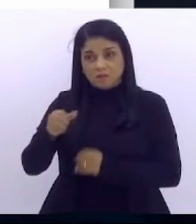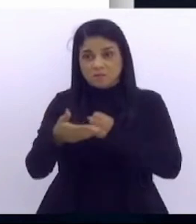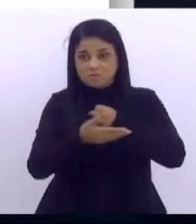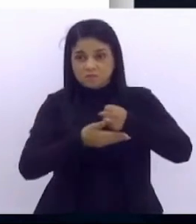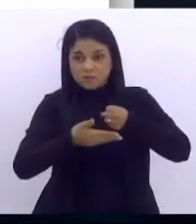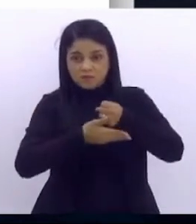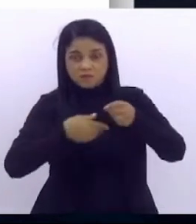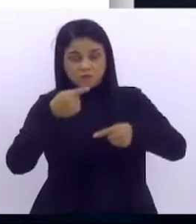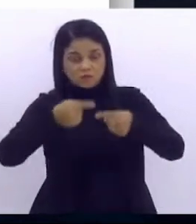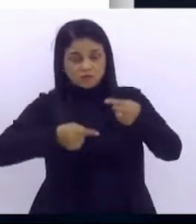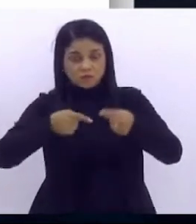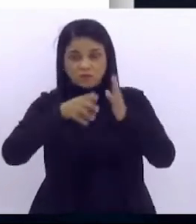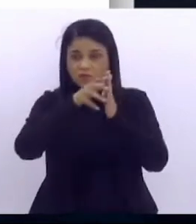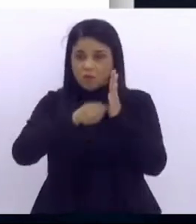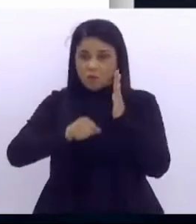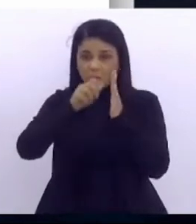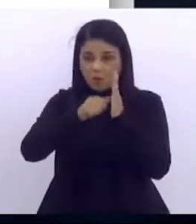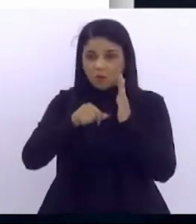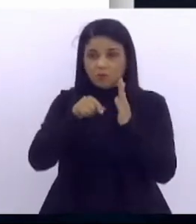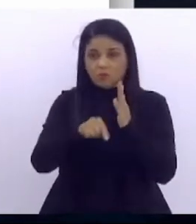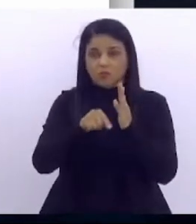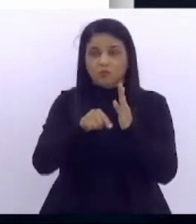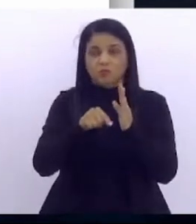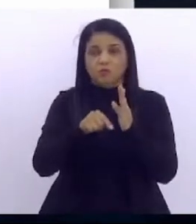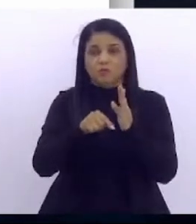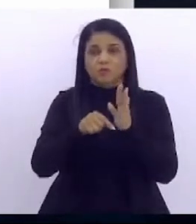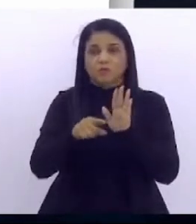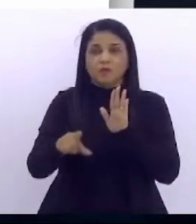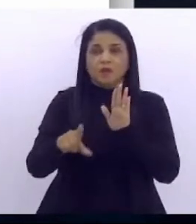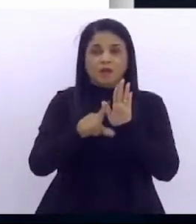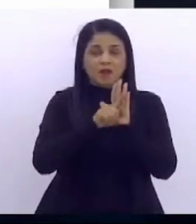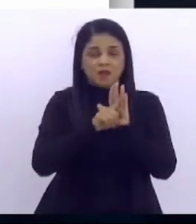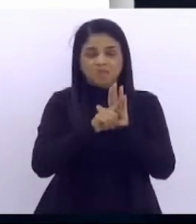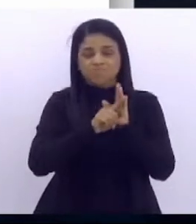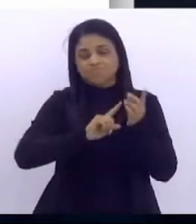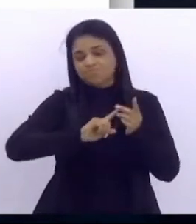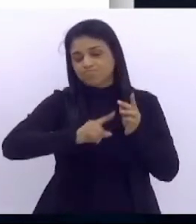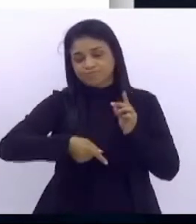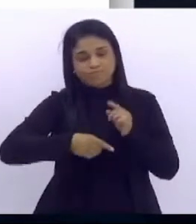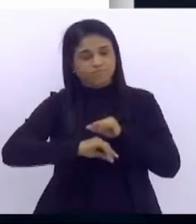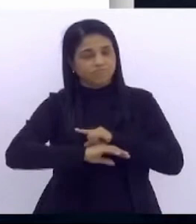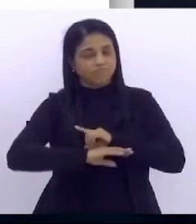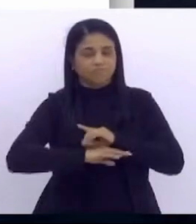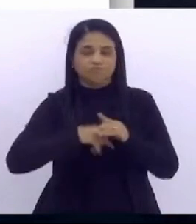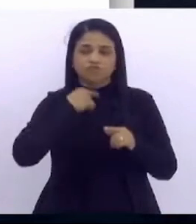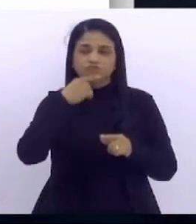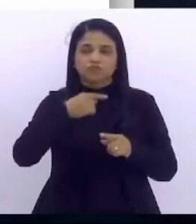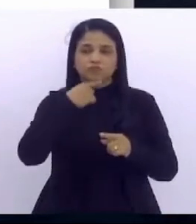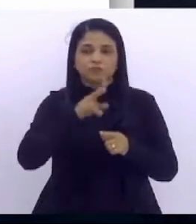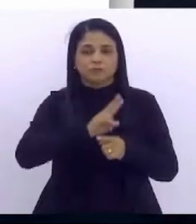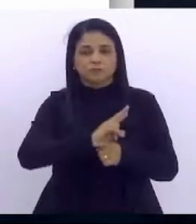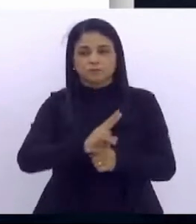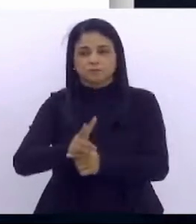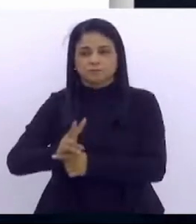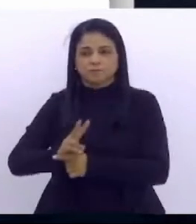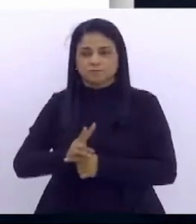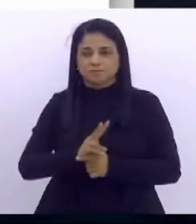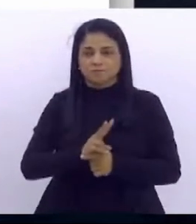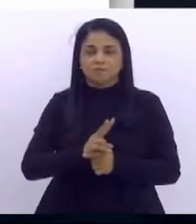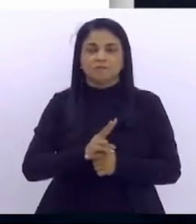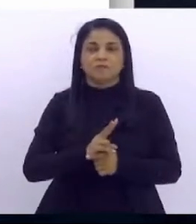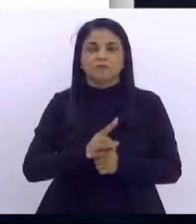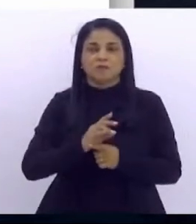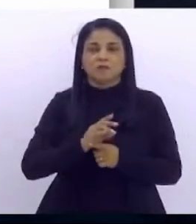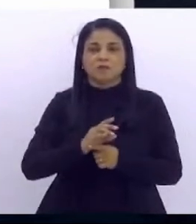discussões sobre o aborto para dizer que a lei é ineficaz para proteger o bem jurídico, né, que se